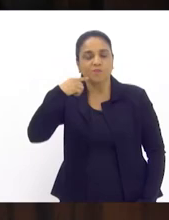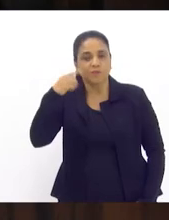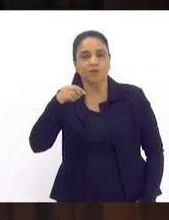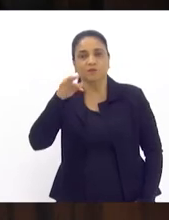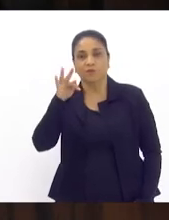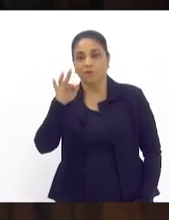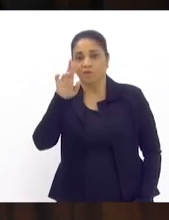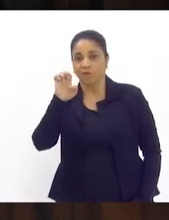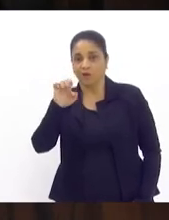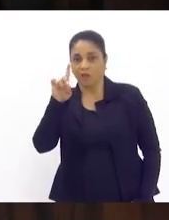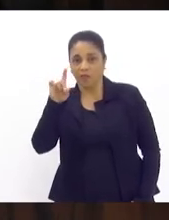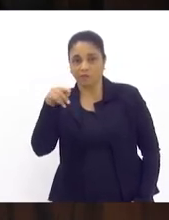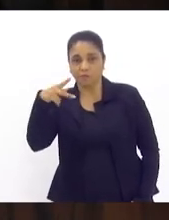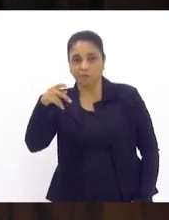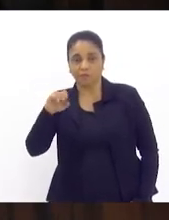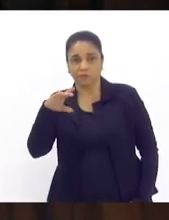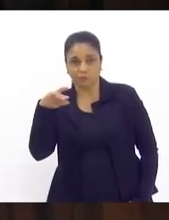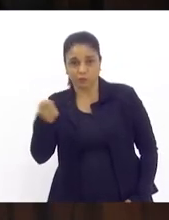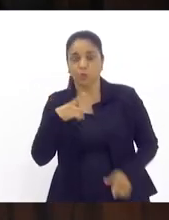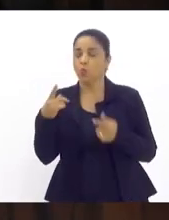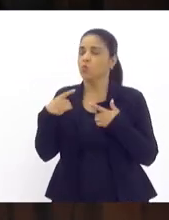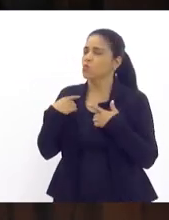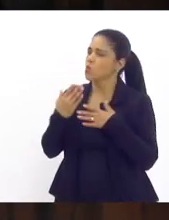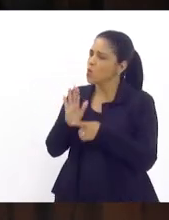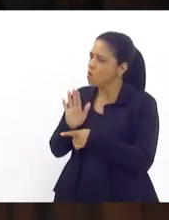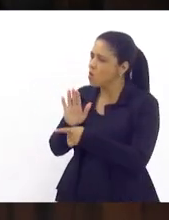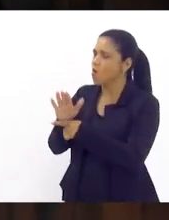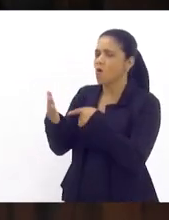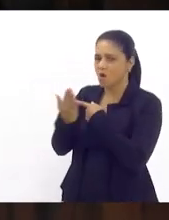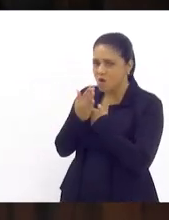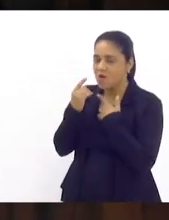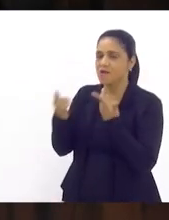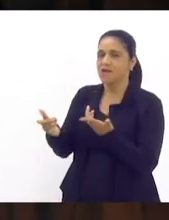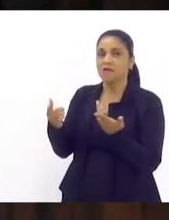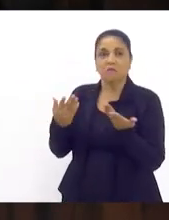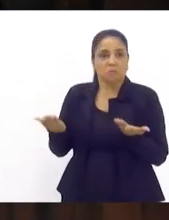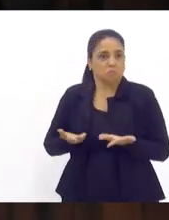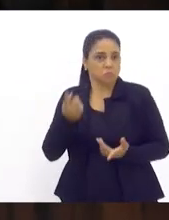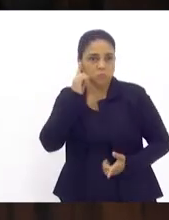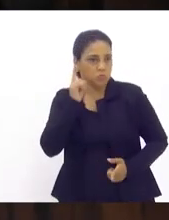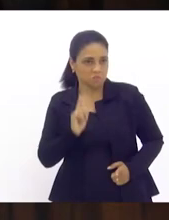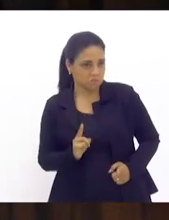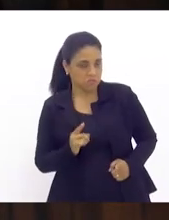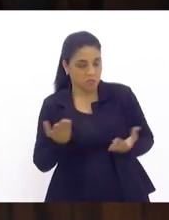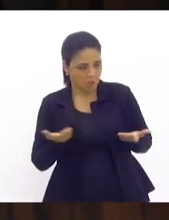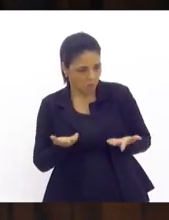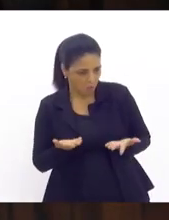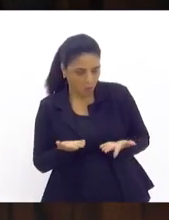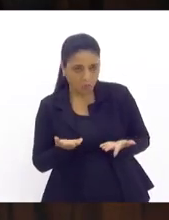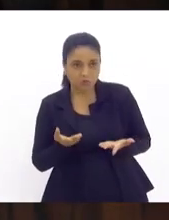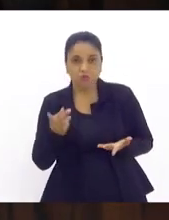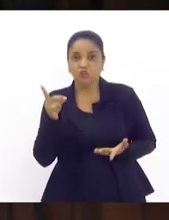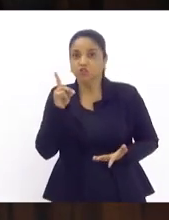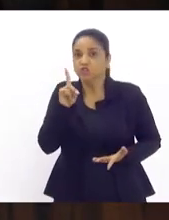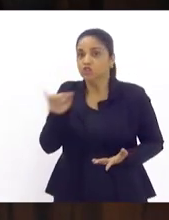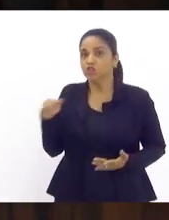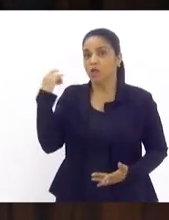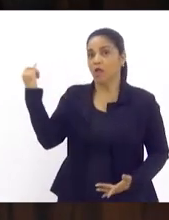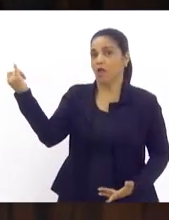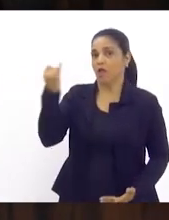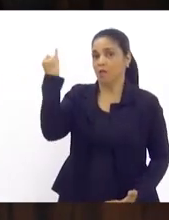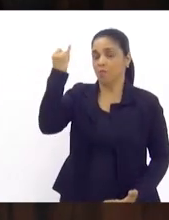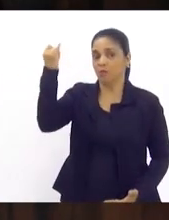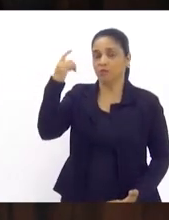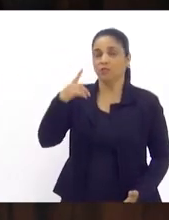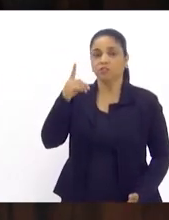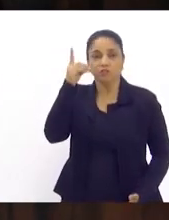sua colaboração e lembrar que hoje é o dia, né? Nós não sabíamos, eu não lembrava dessa, que hoje é o dia tão importante, o dia do